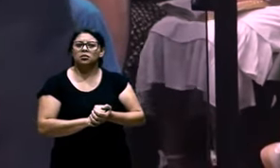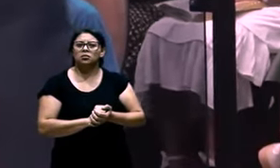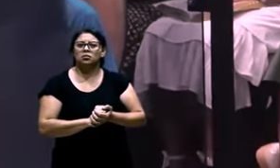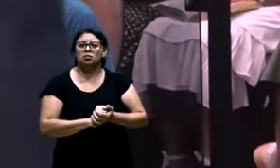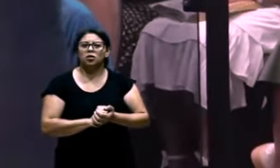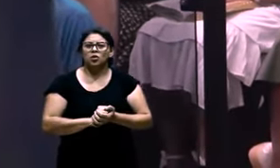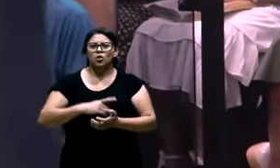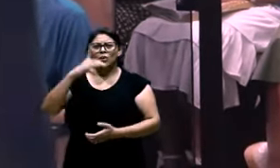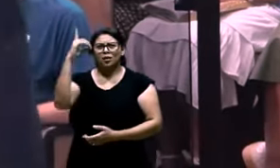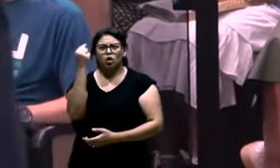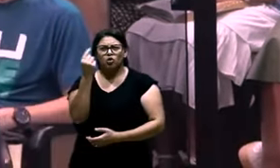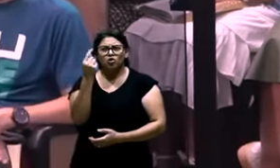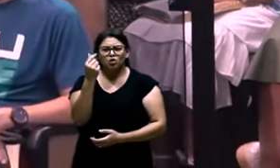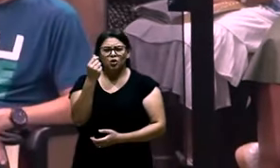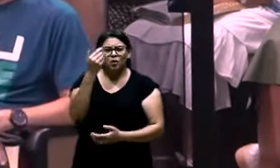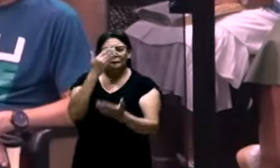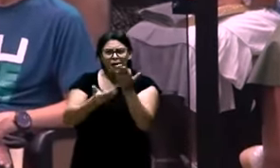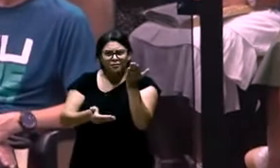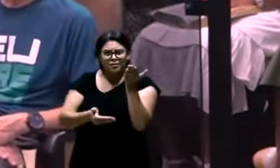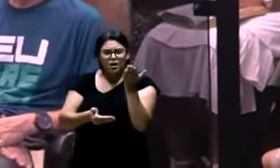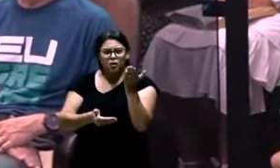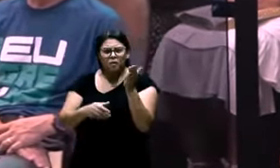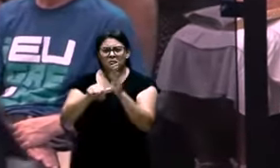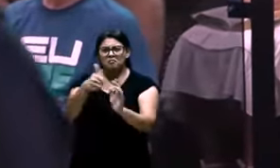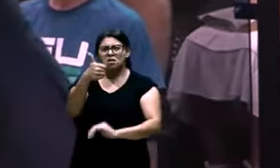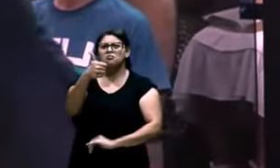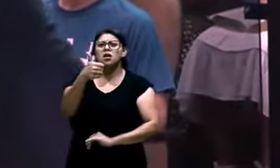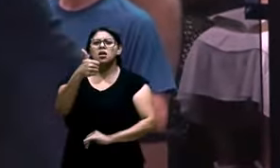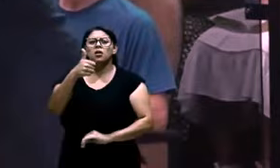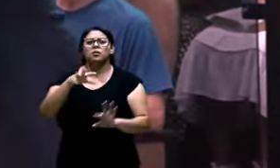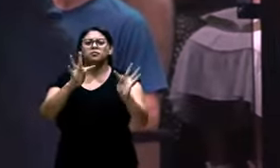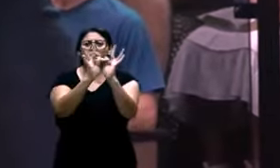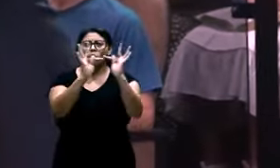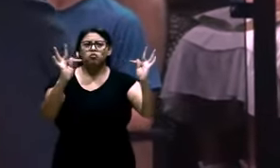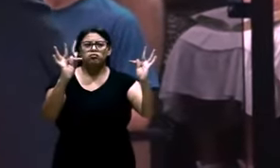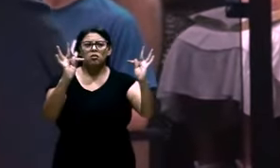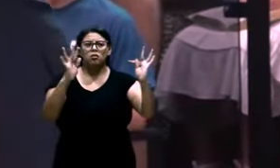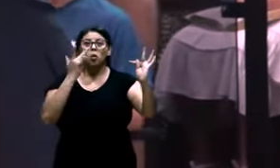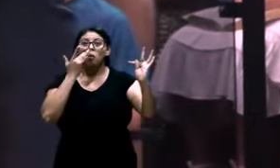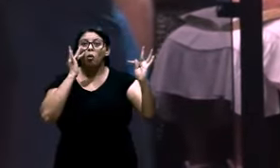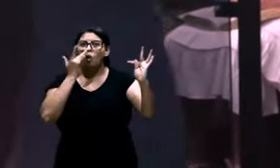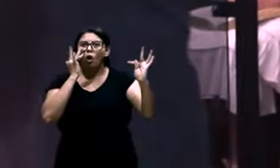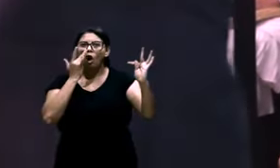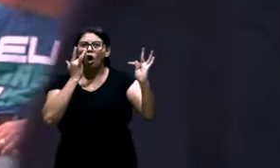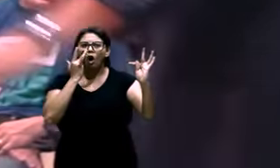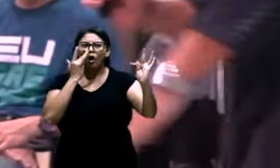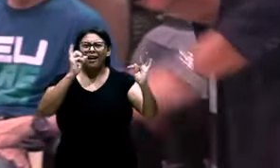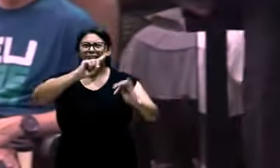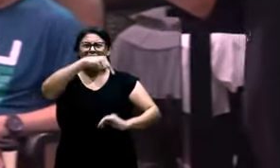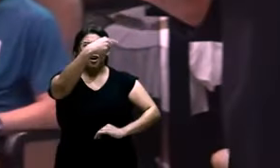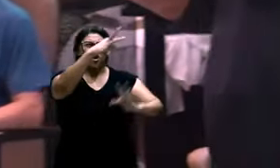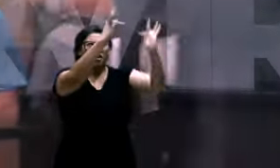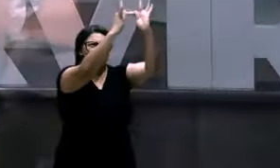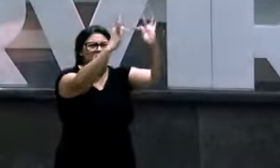primeiro templo era de ouro, a madeira de oliveira, agora é um barraco de madeira, Deus vai habitar aí, acabou o dinheiro.